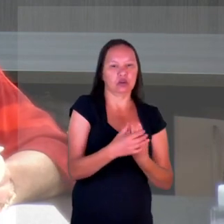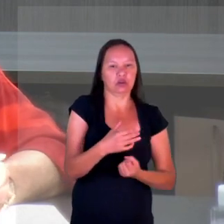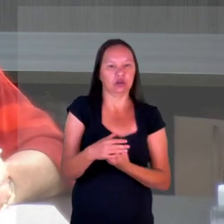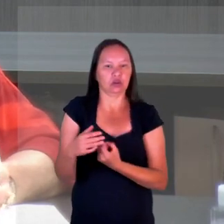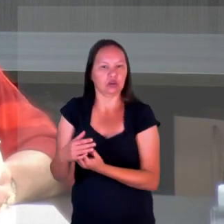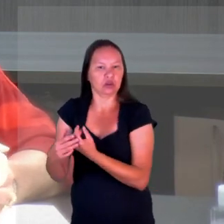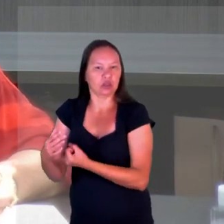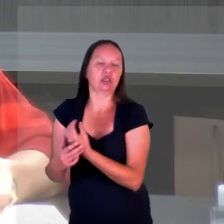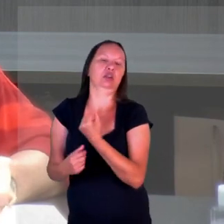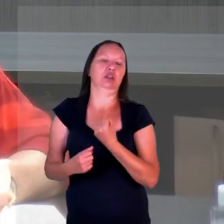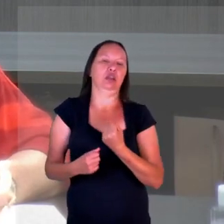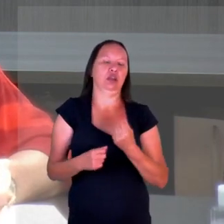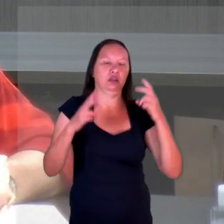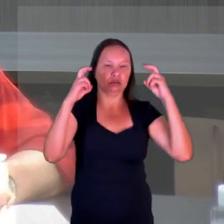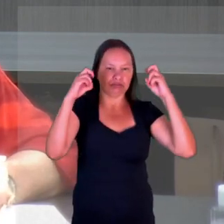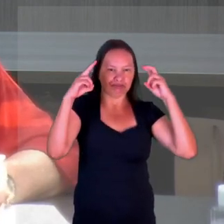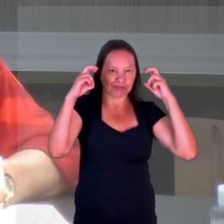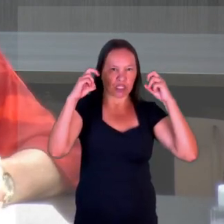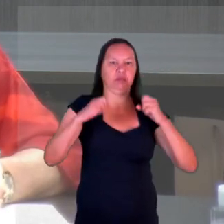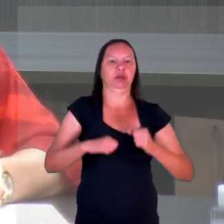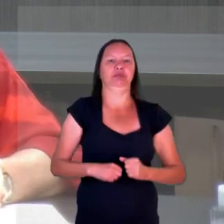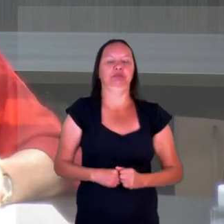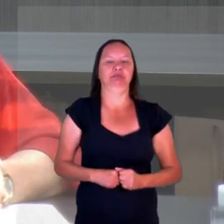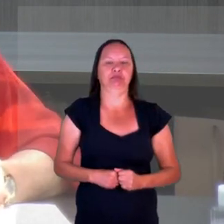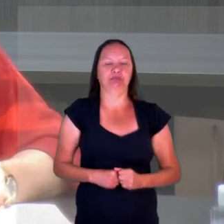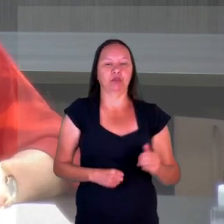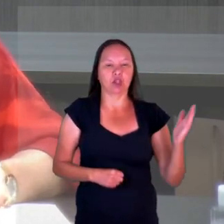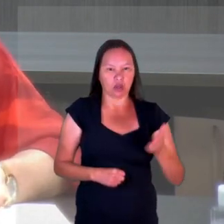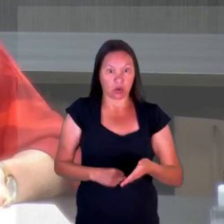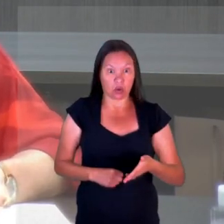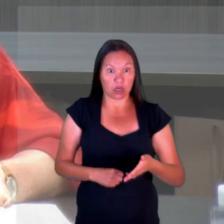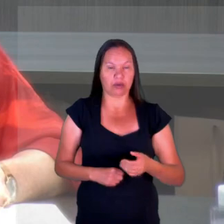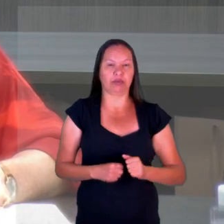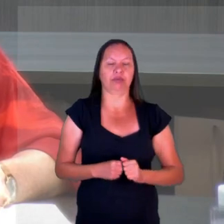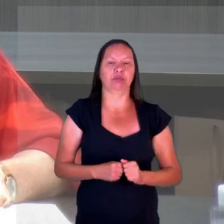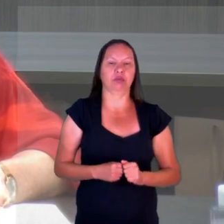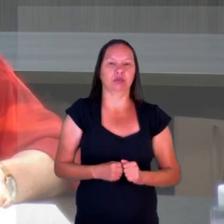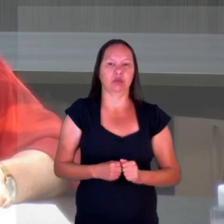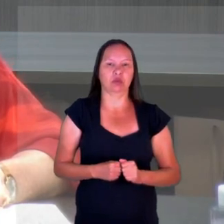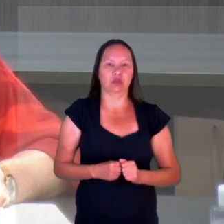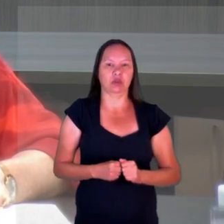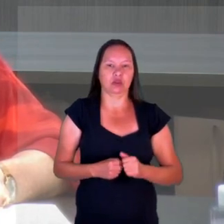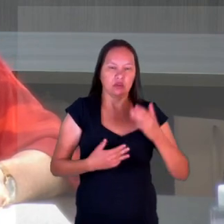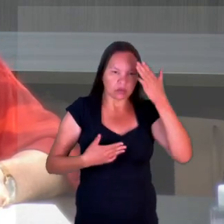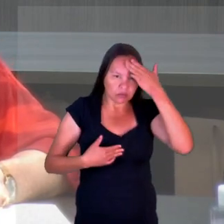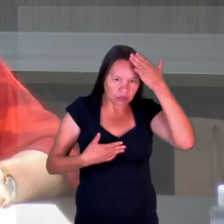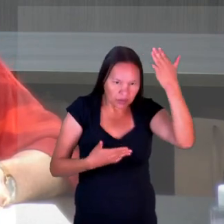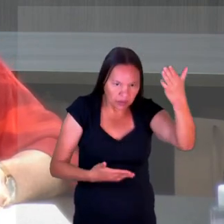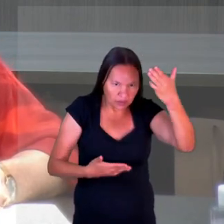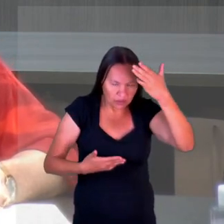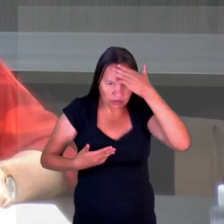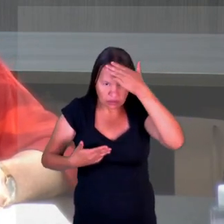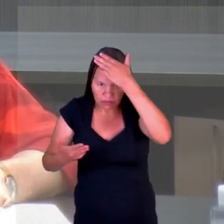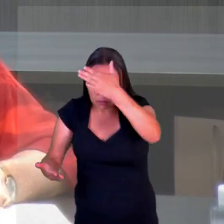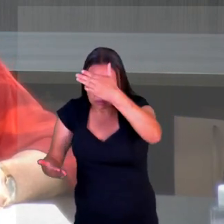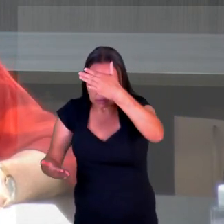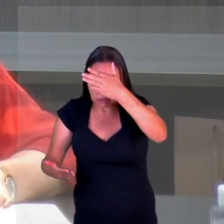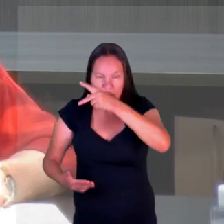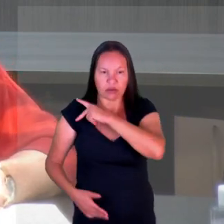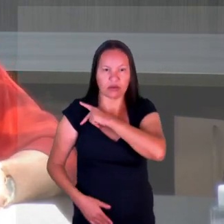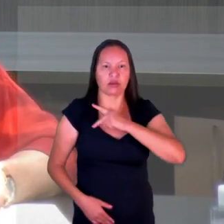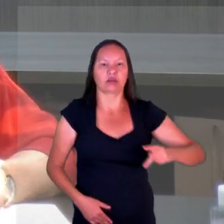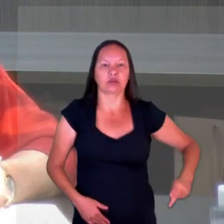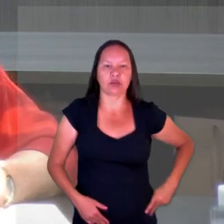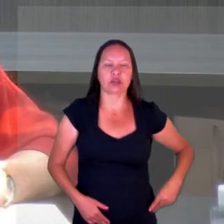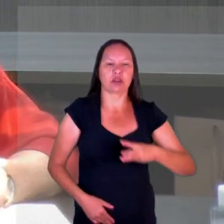adesão a referido sistema neste momento me cumpre agradecer ao presidente desta